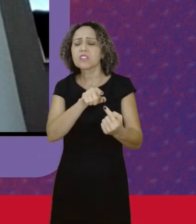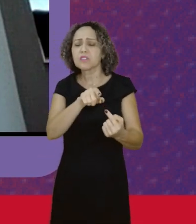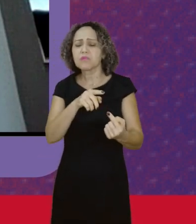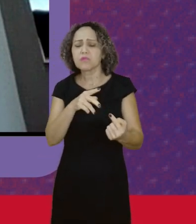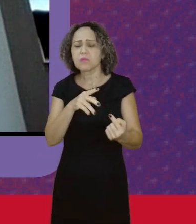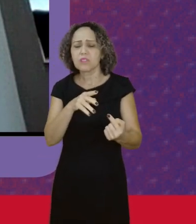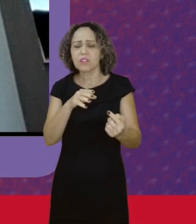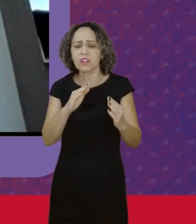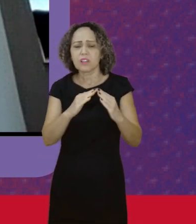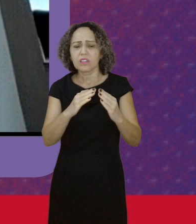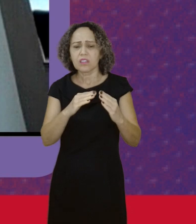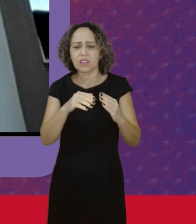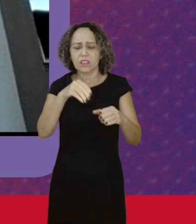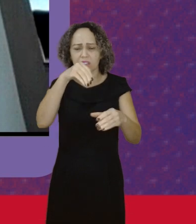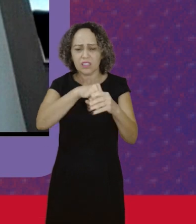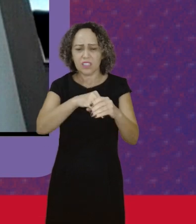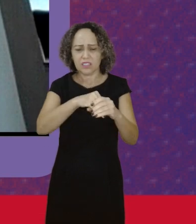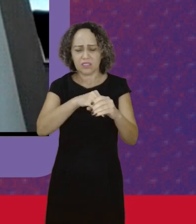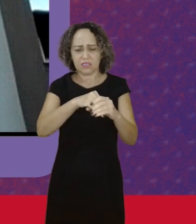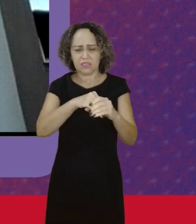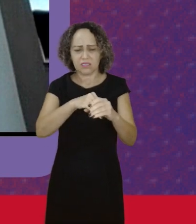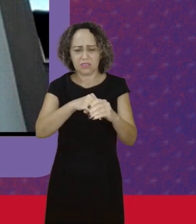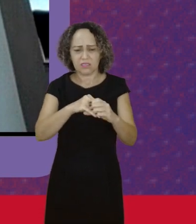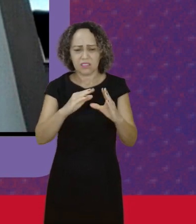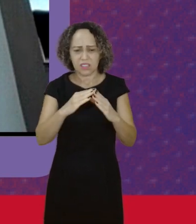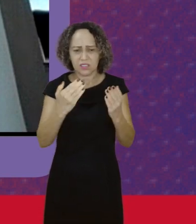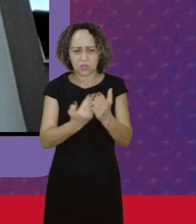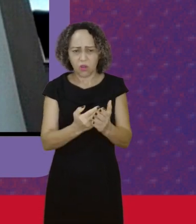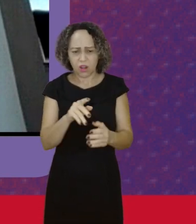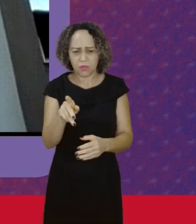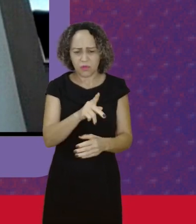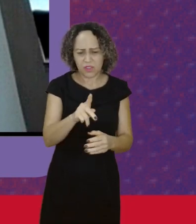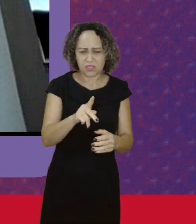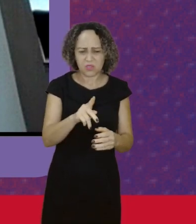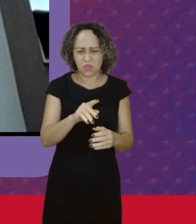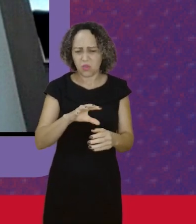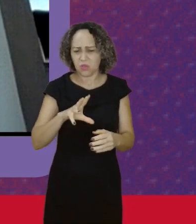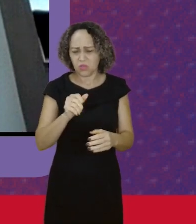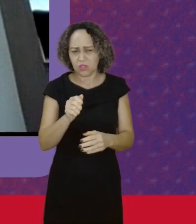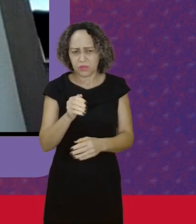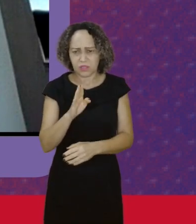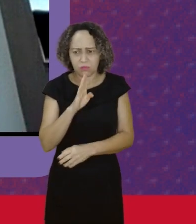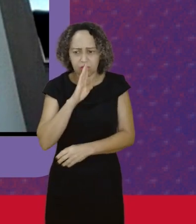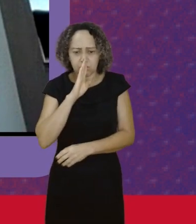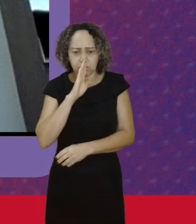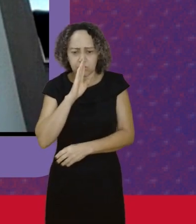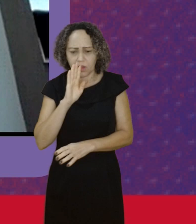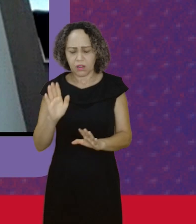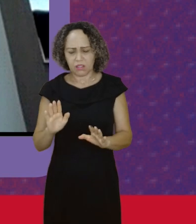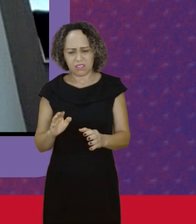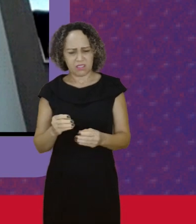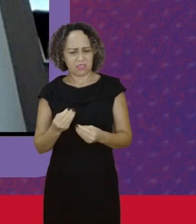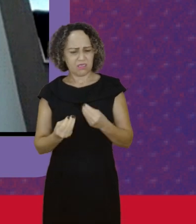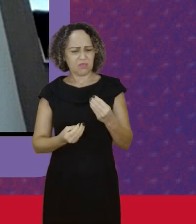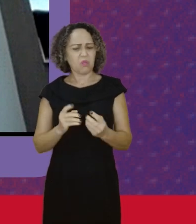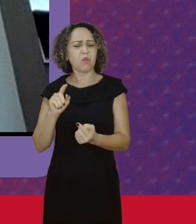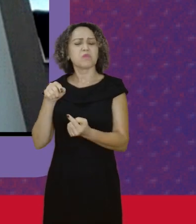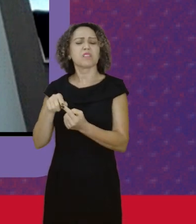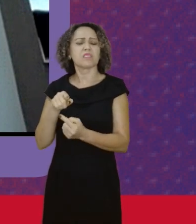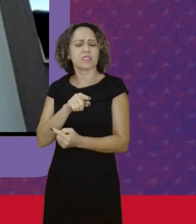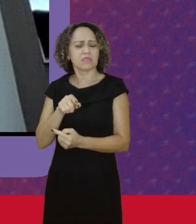E o professor resiste a essa reprodução de uma sociedade